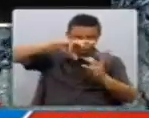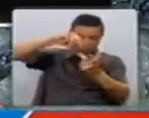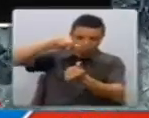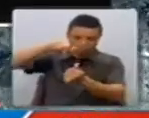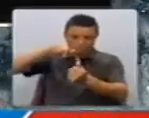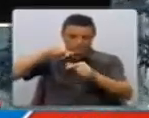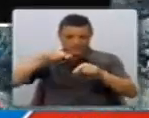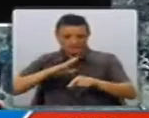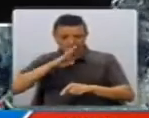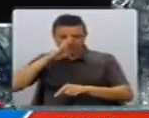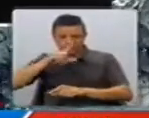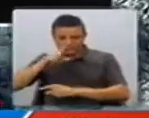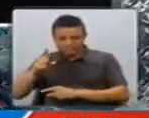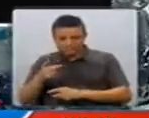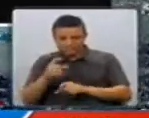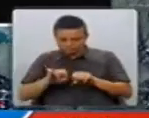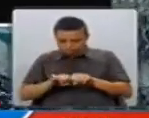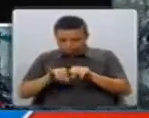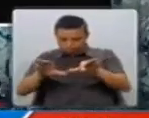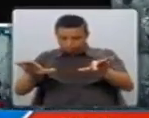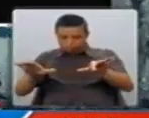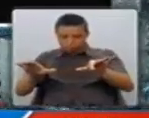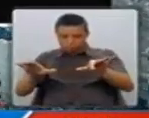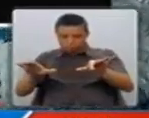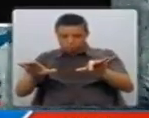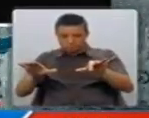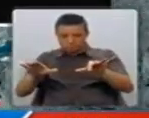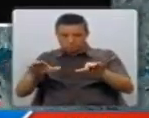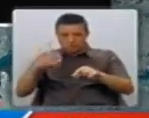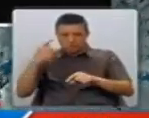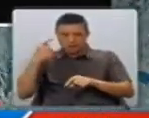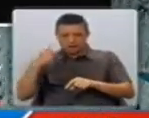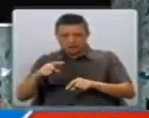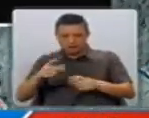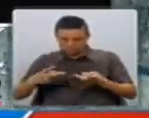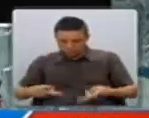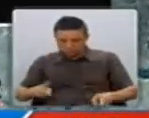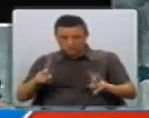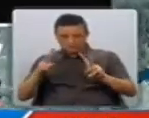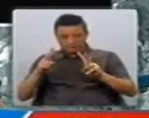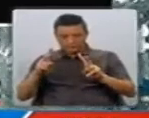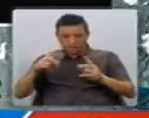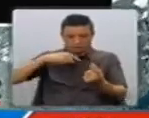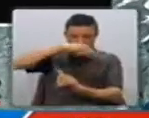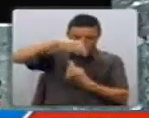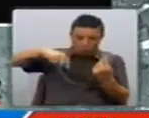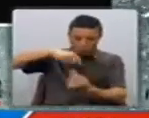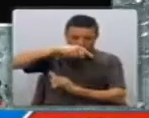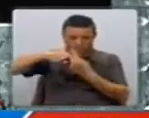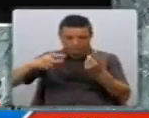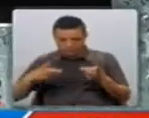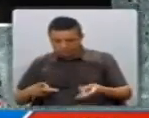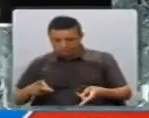galáxias satélites deveriam estar dispersas espacialmente de uma maneira mais ou menos livre e deviam rodar também de uma maneira mais ou menos